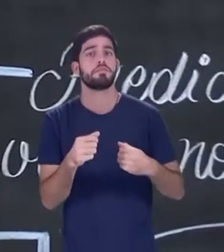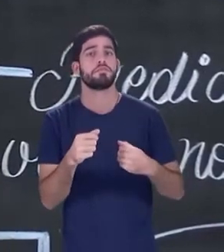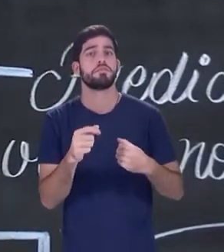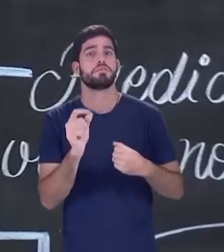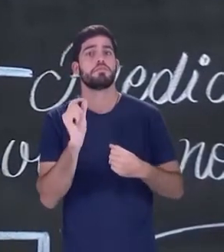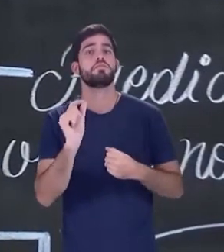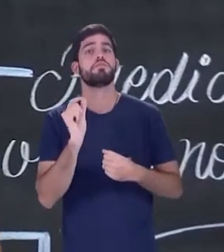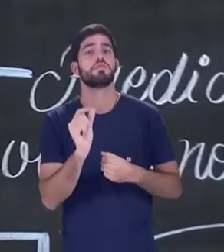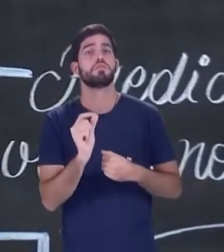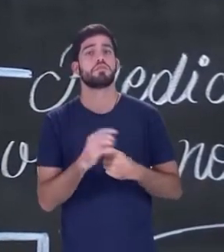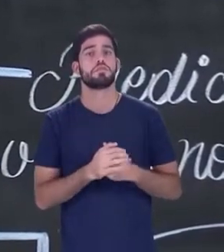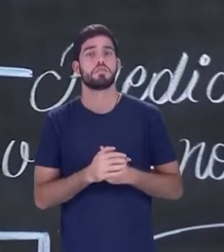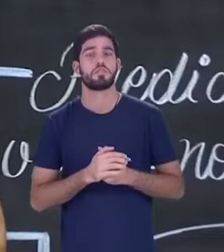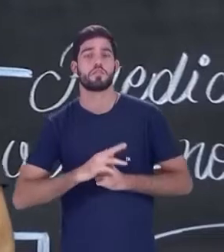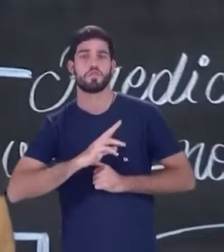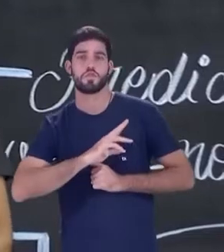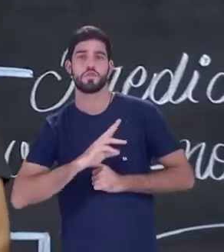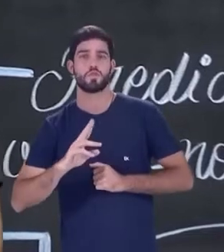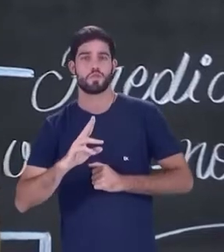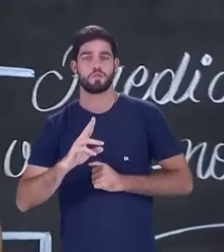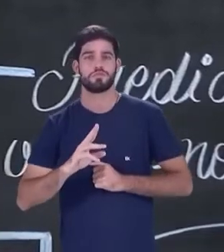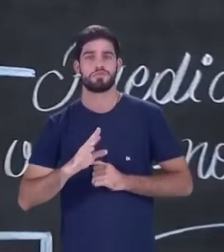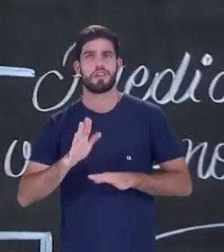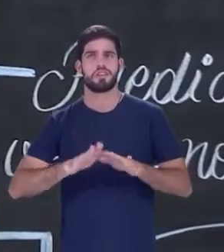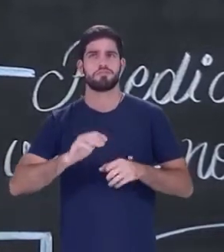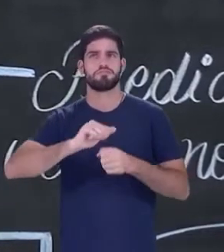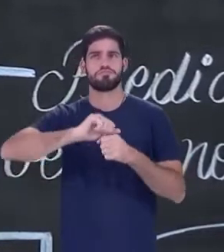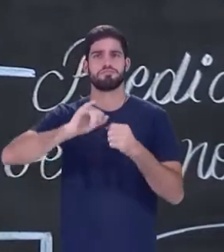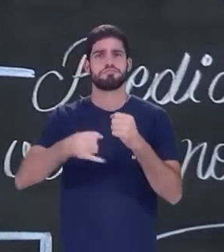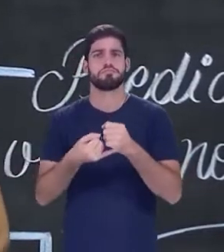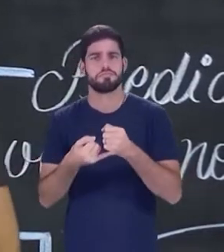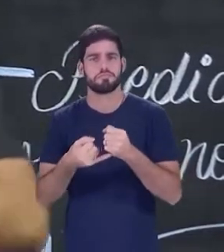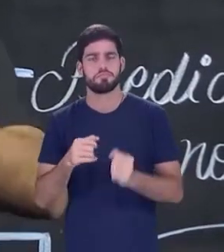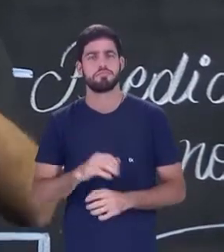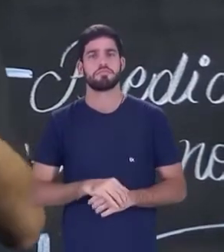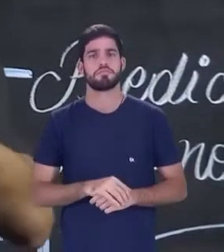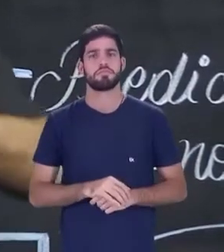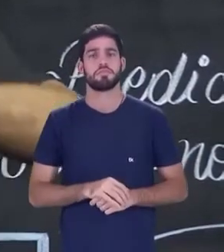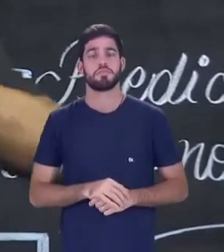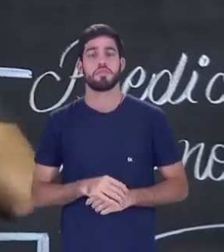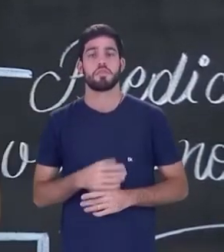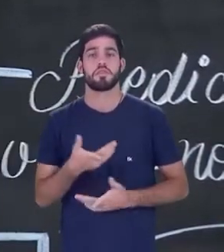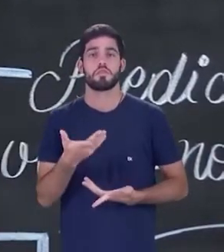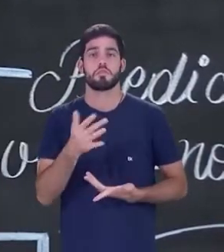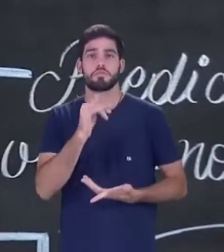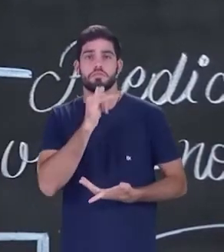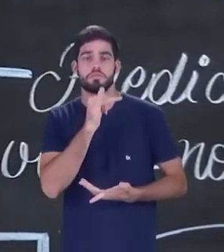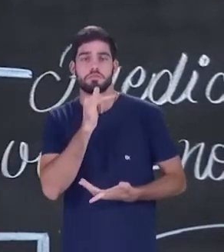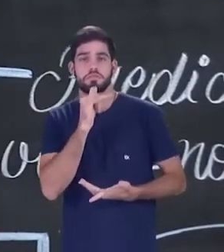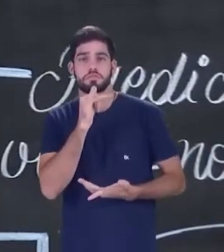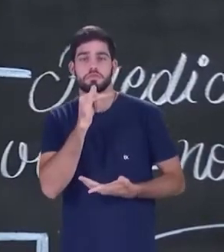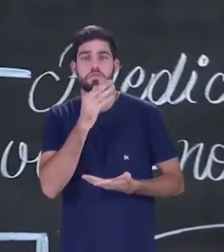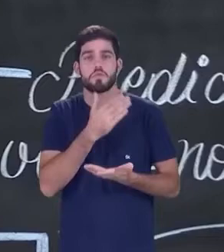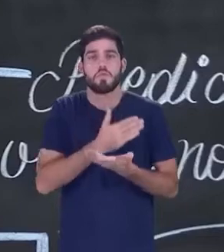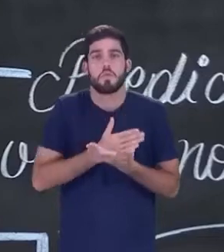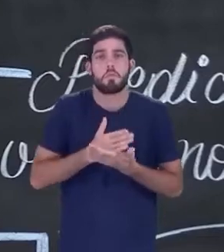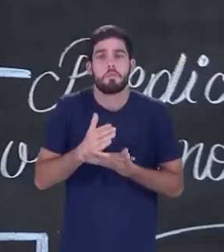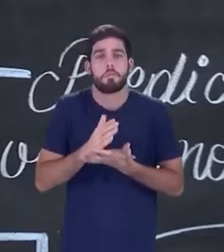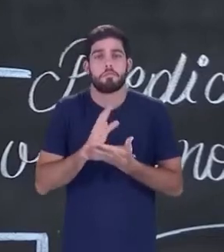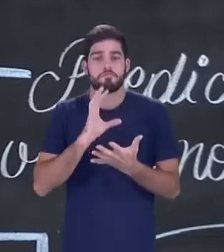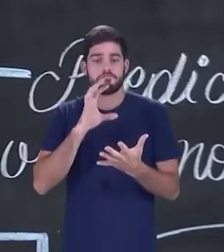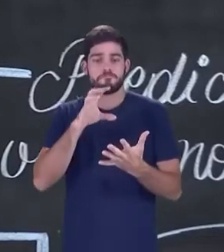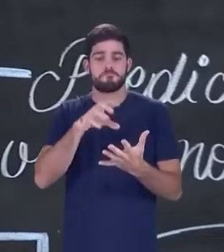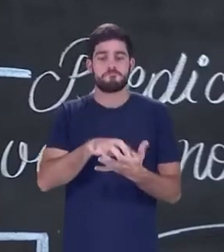nome. E o nome, nesse caso, geralmente é um adjetivo, é uma característica que passa a centralizar a